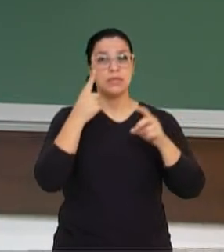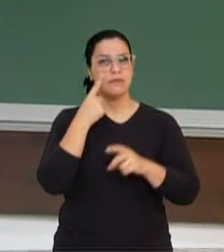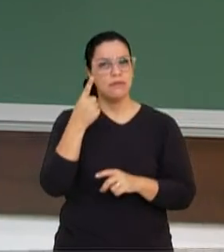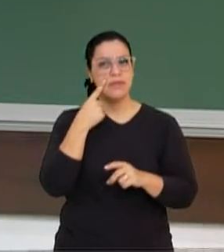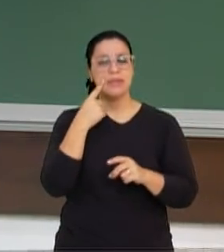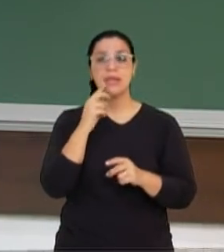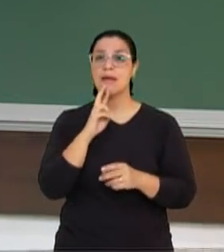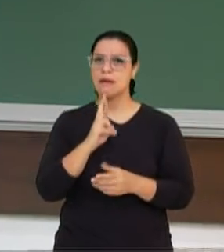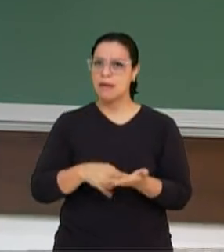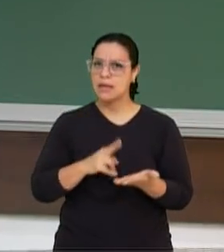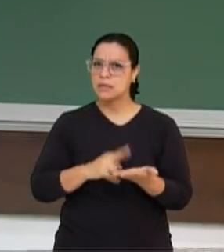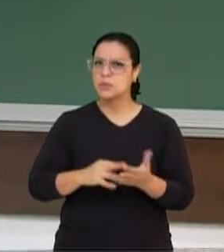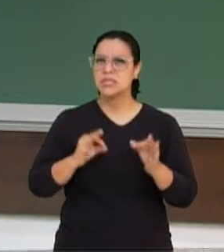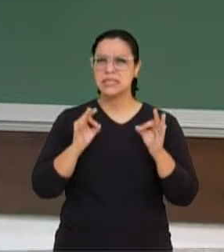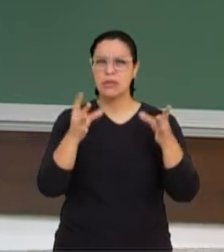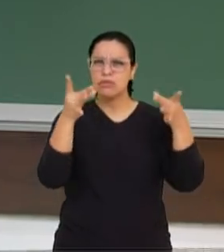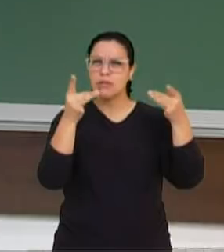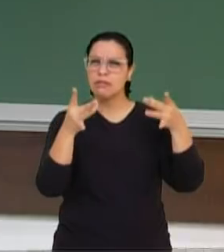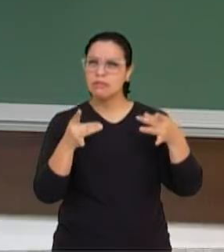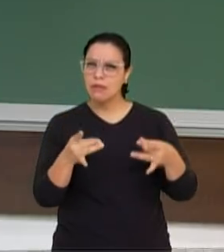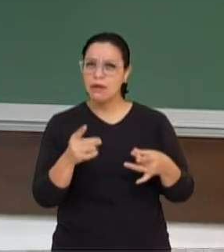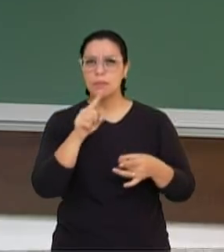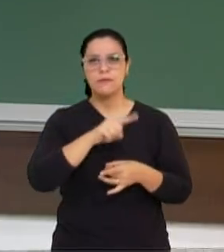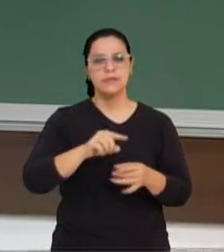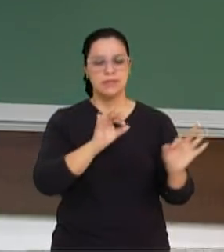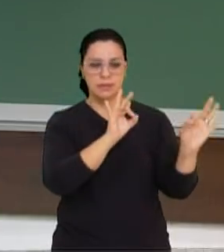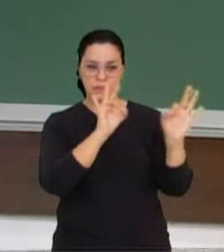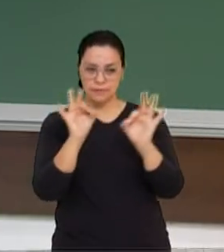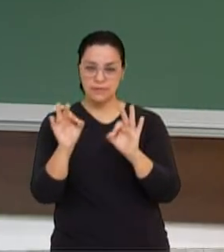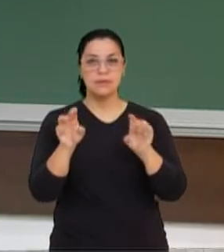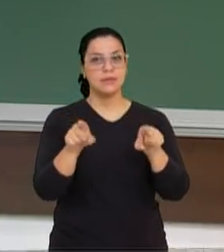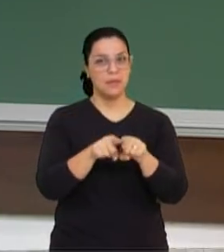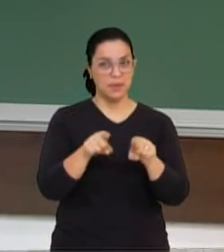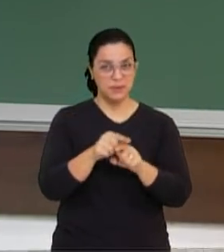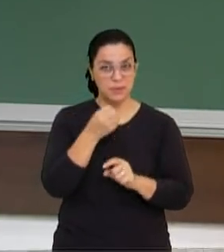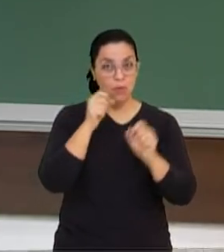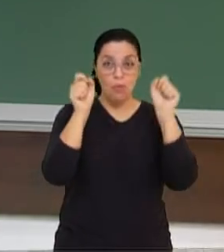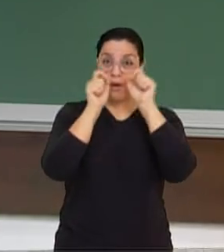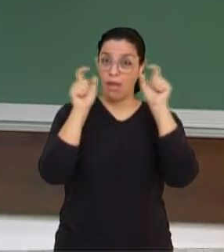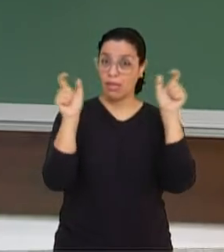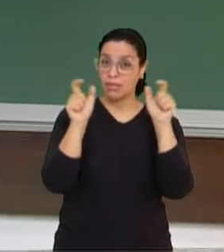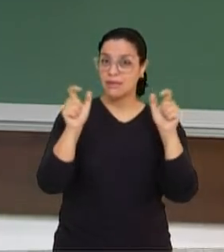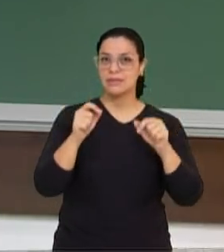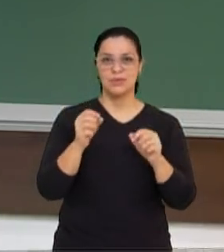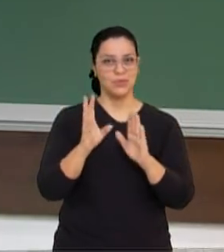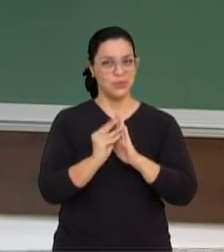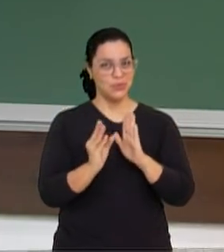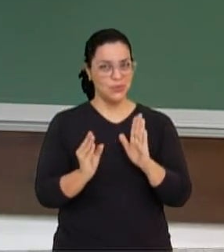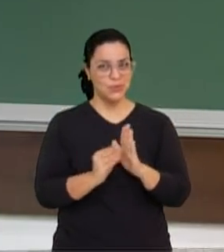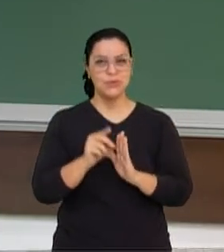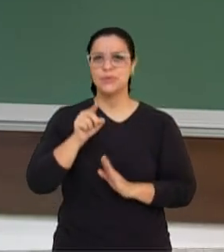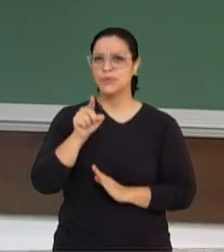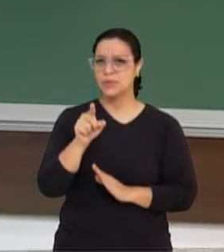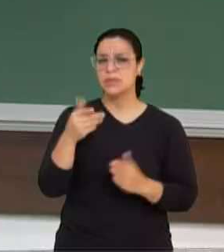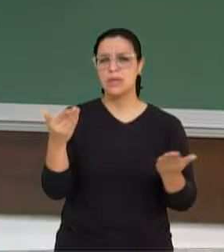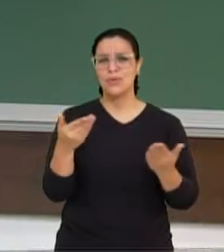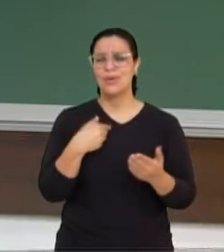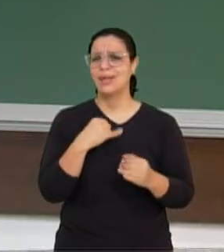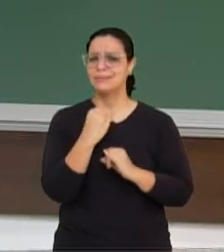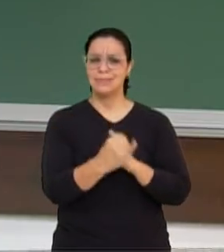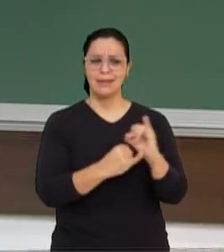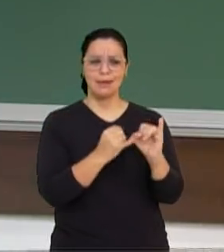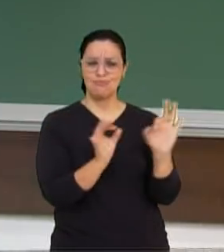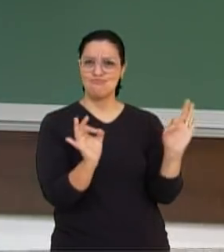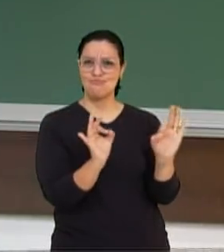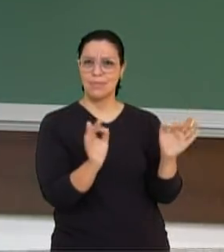as resoluções bem detalhadinhas para vocês, tá bom? Prestem bastante atenção nisso. E você que está sem acesso